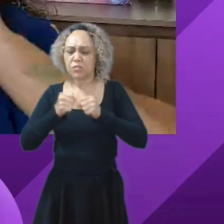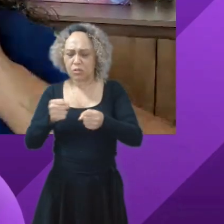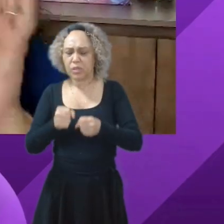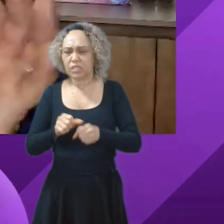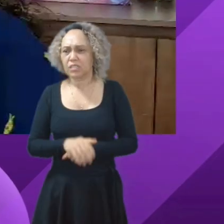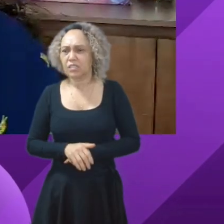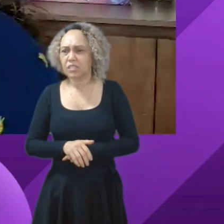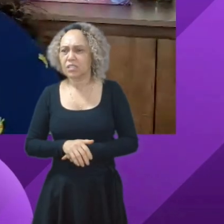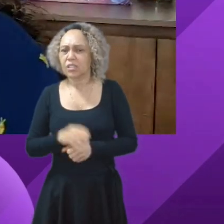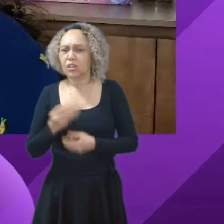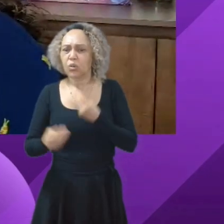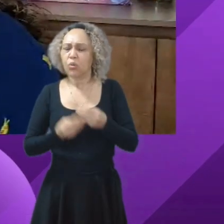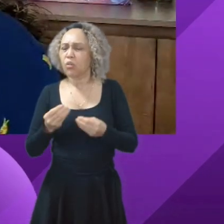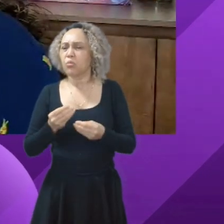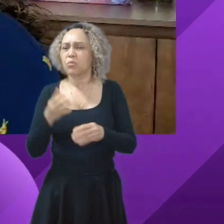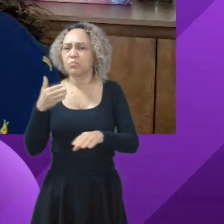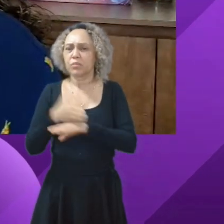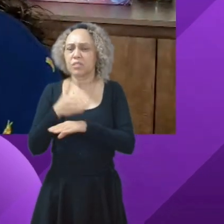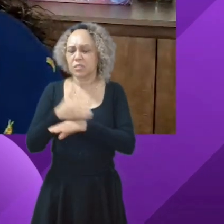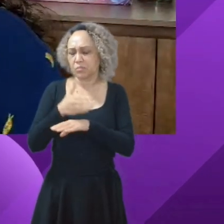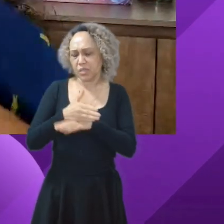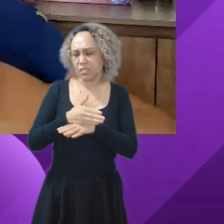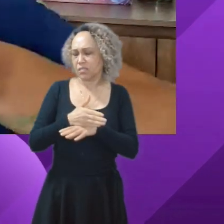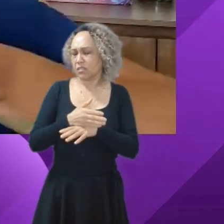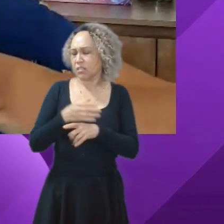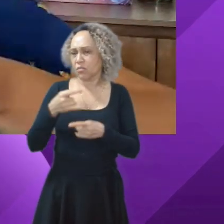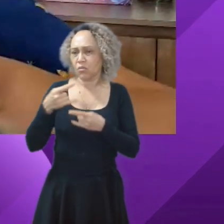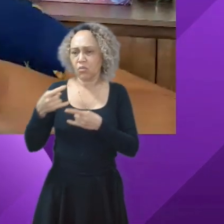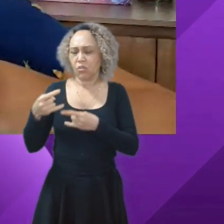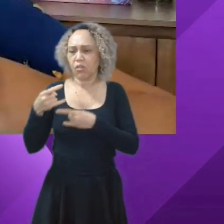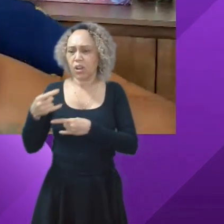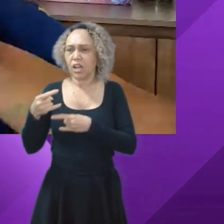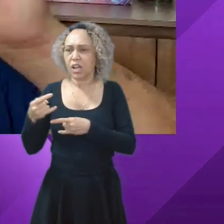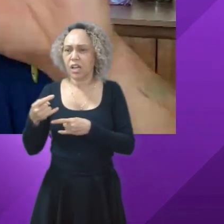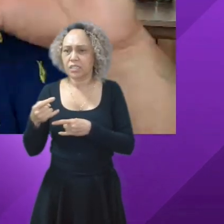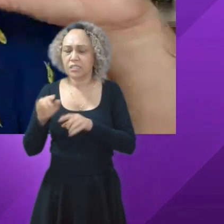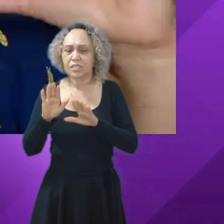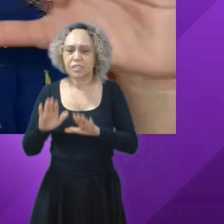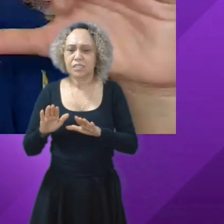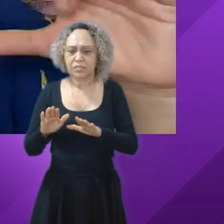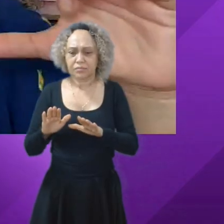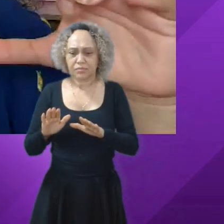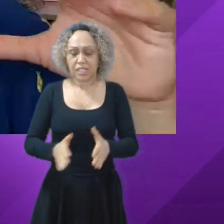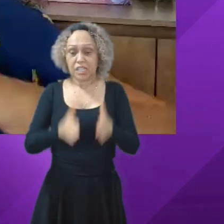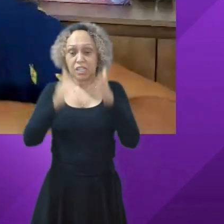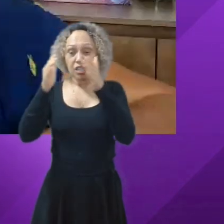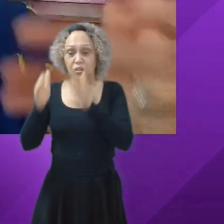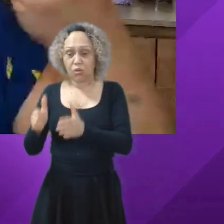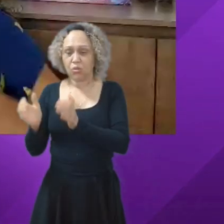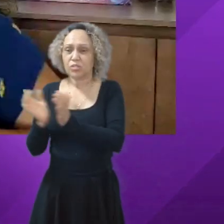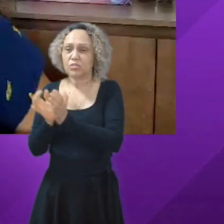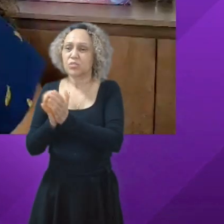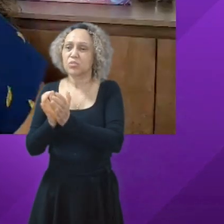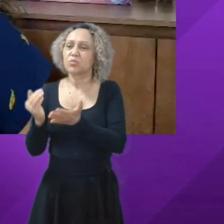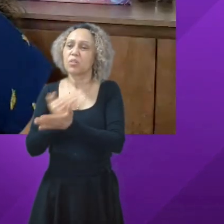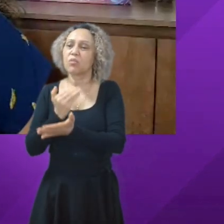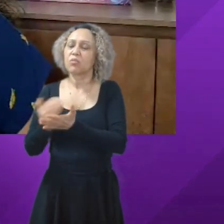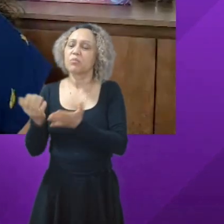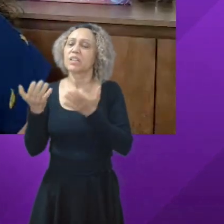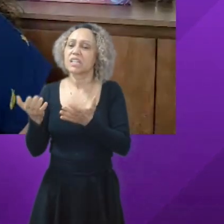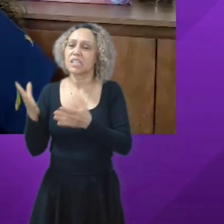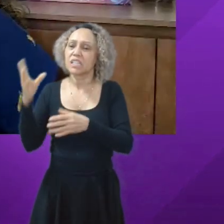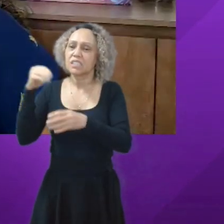online, e outras estavam querendo estar em rede. Então, o nome Mulheres de Rede foi um gancho